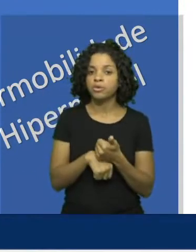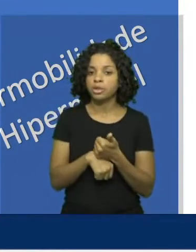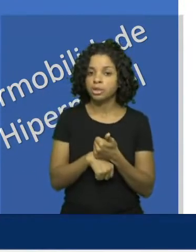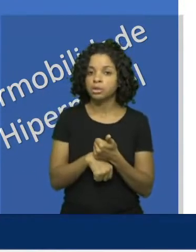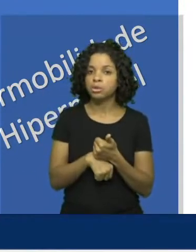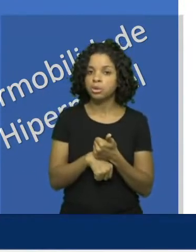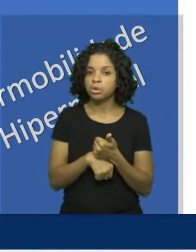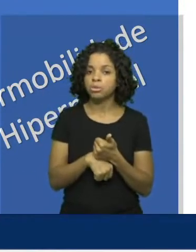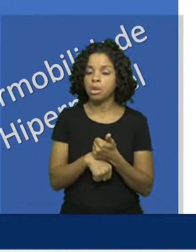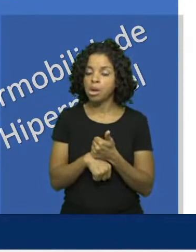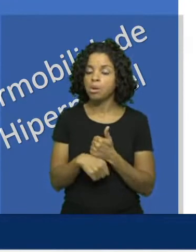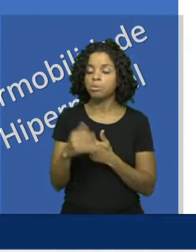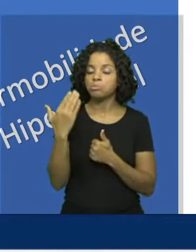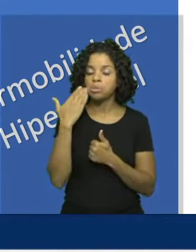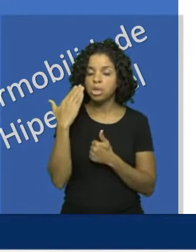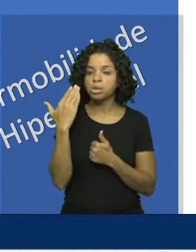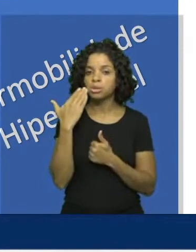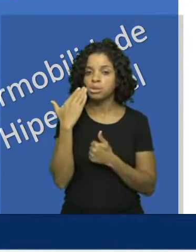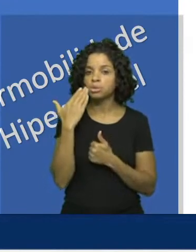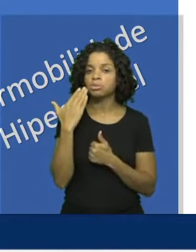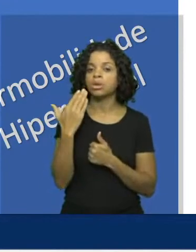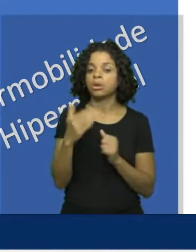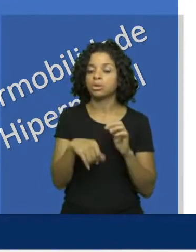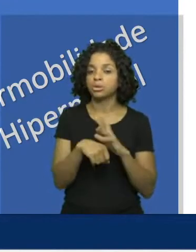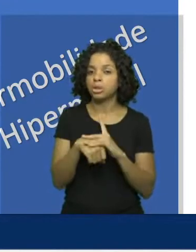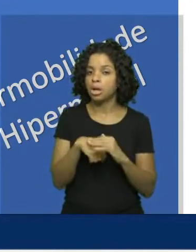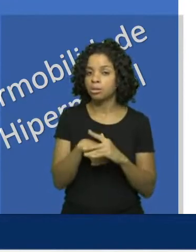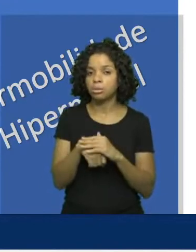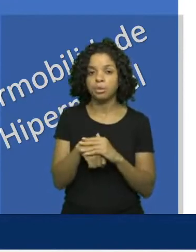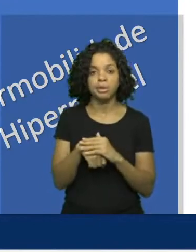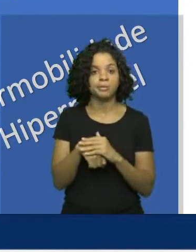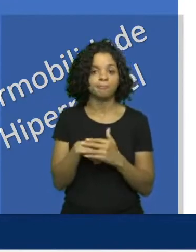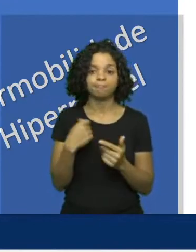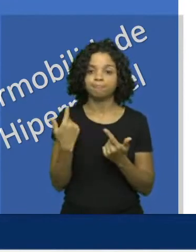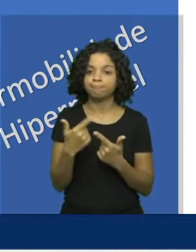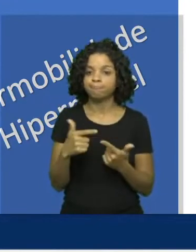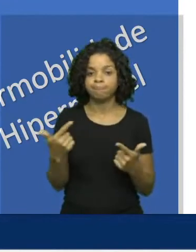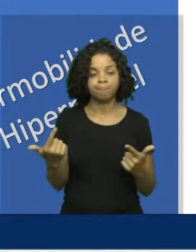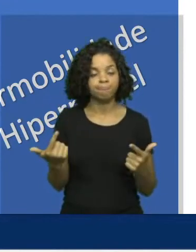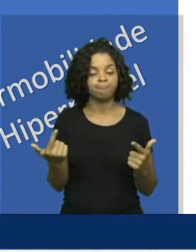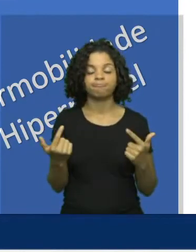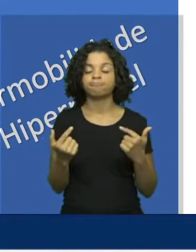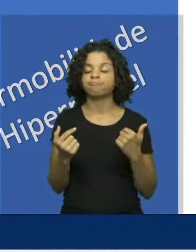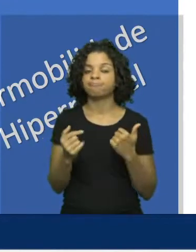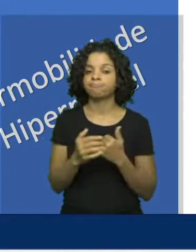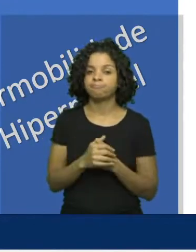as dificuldades e as limitações, que não conseguem juntar todos esses sintomas